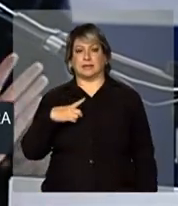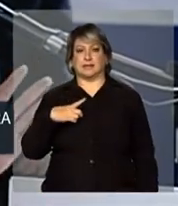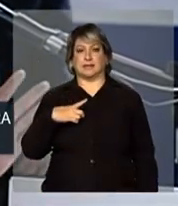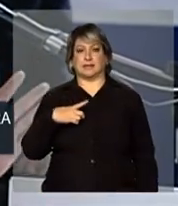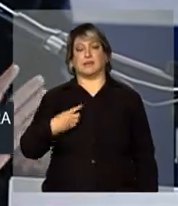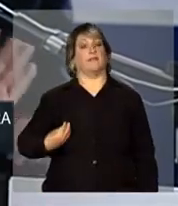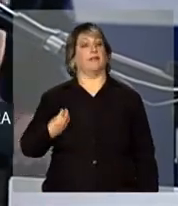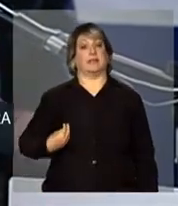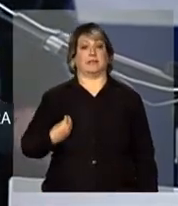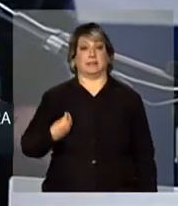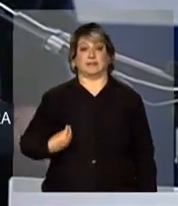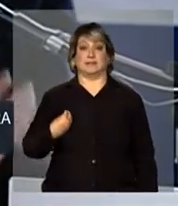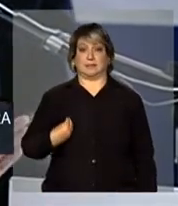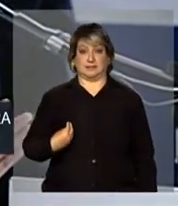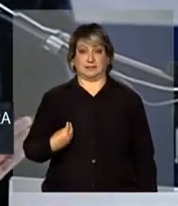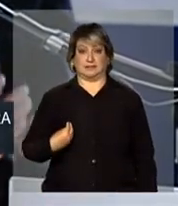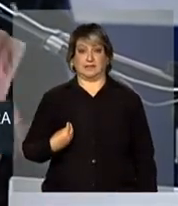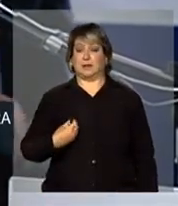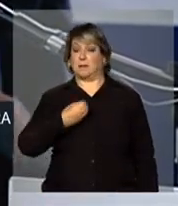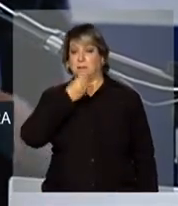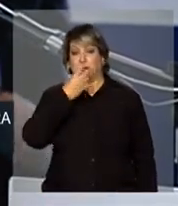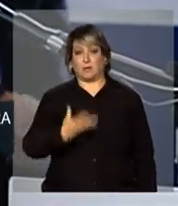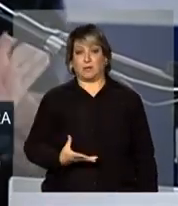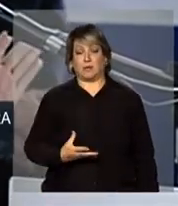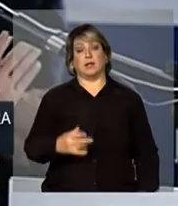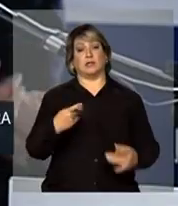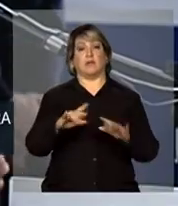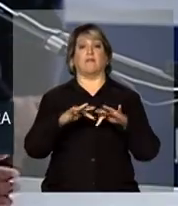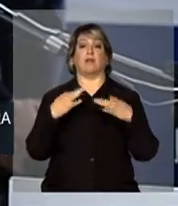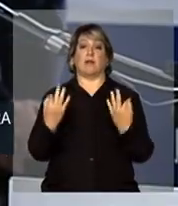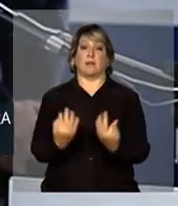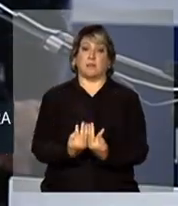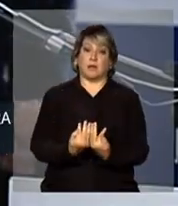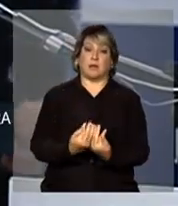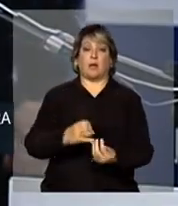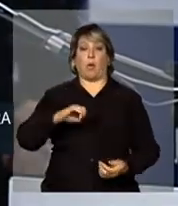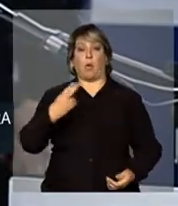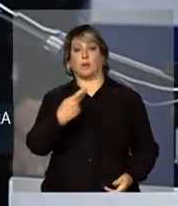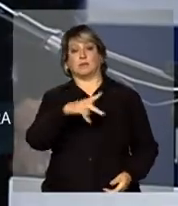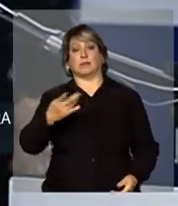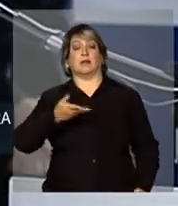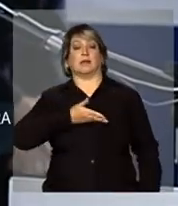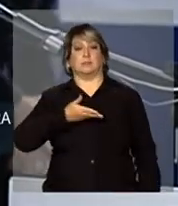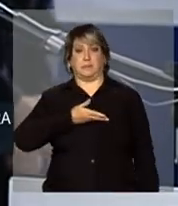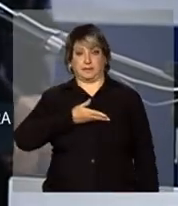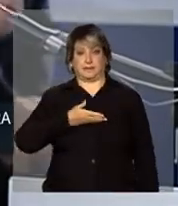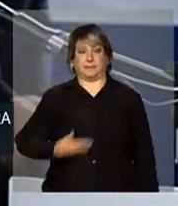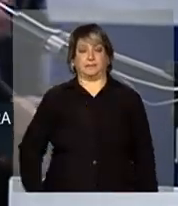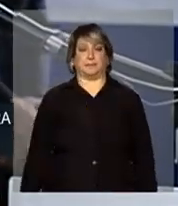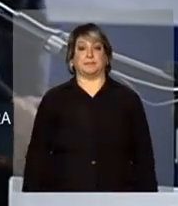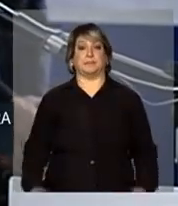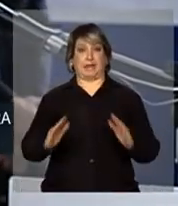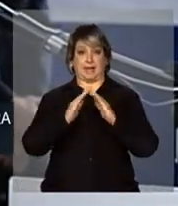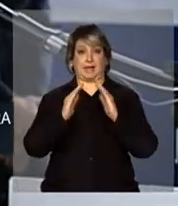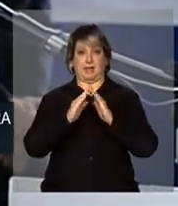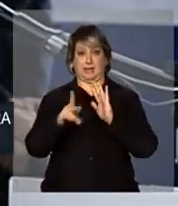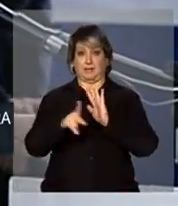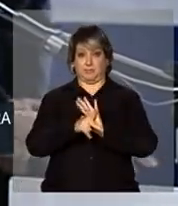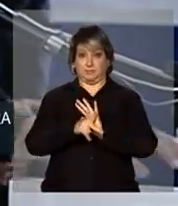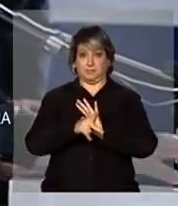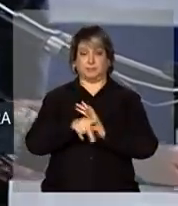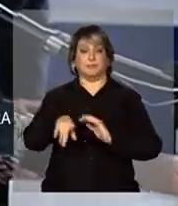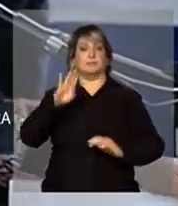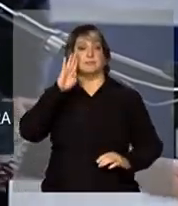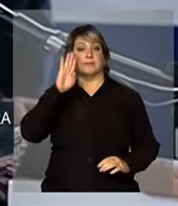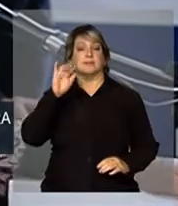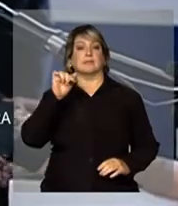da vida, seja com as suas famílias, seja com seus amigos. A casa, ela